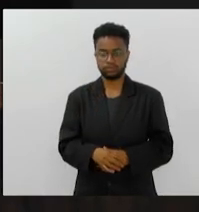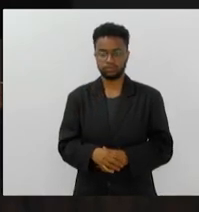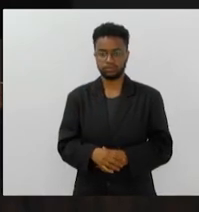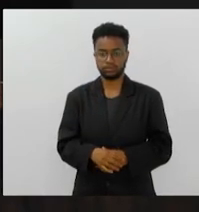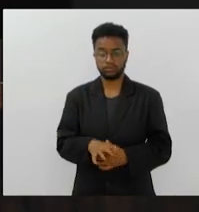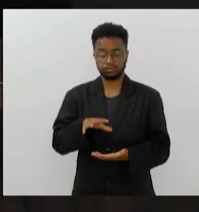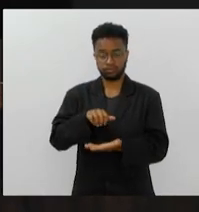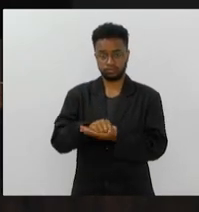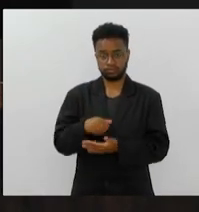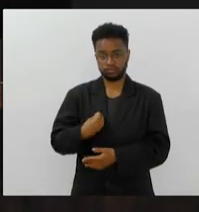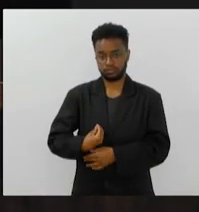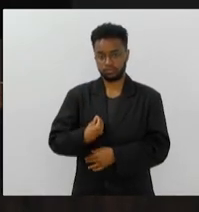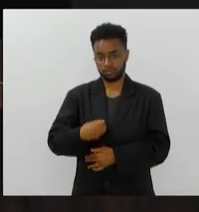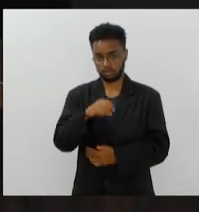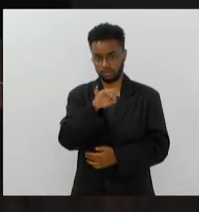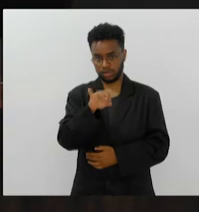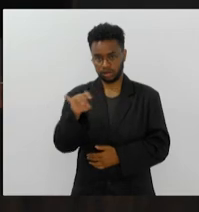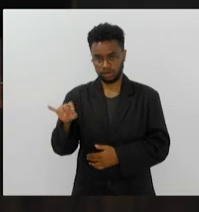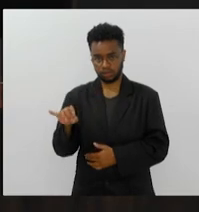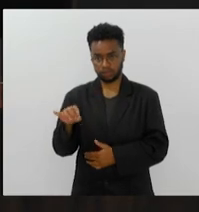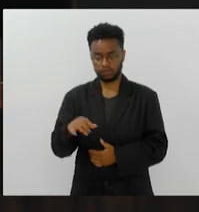Registradas as presenças aqui.